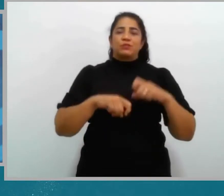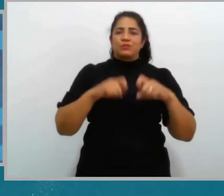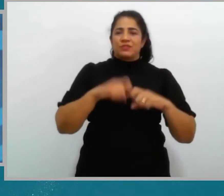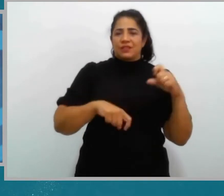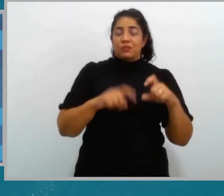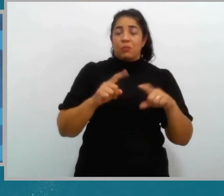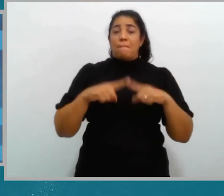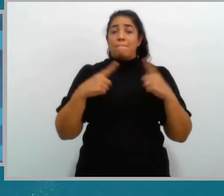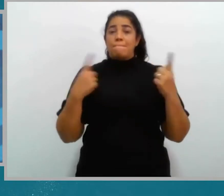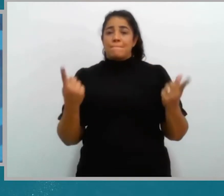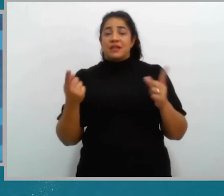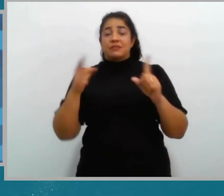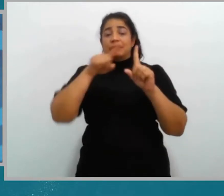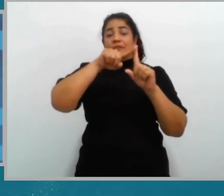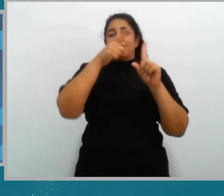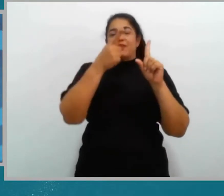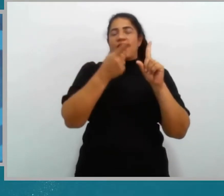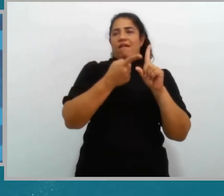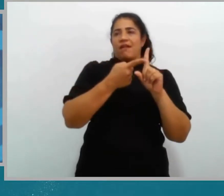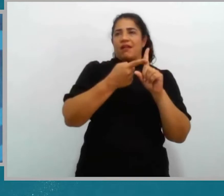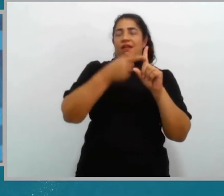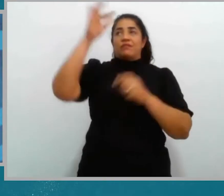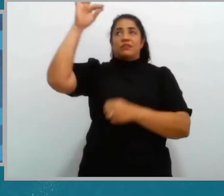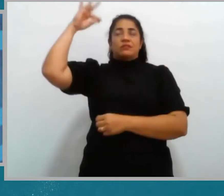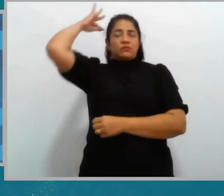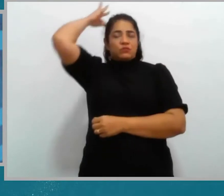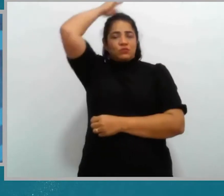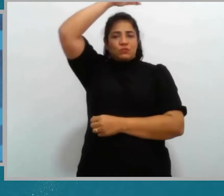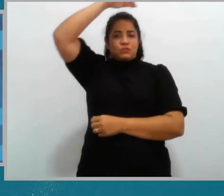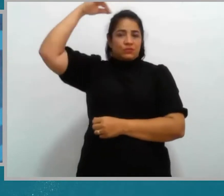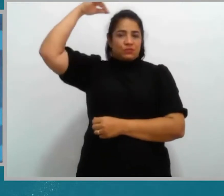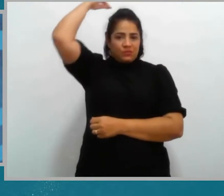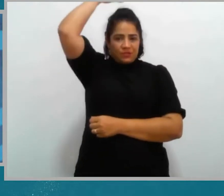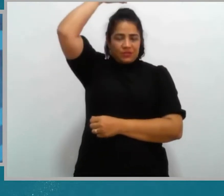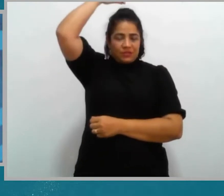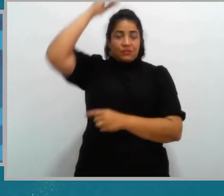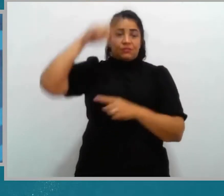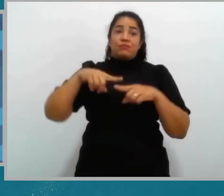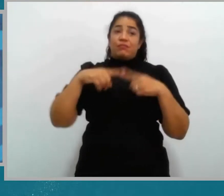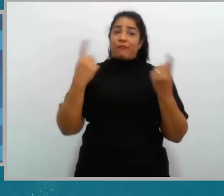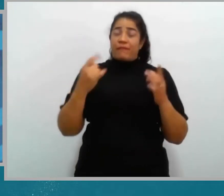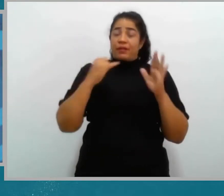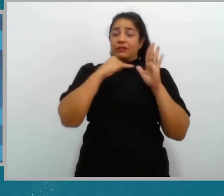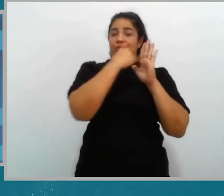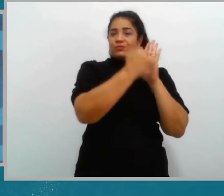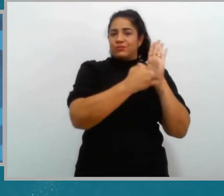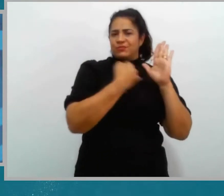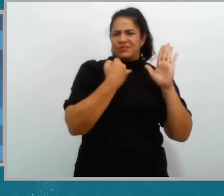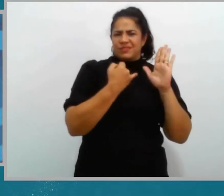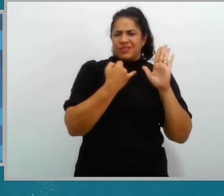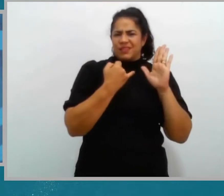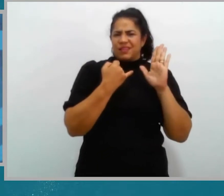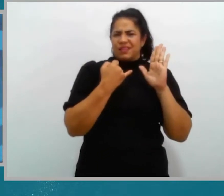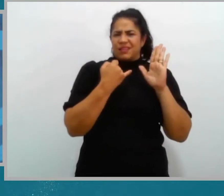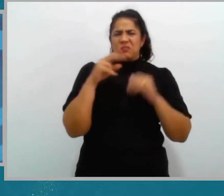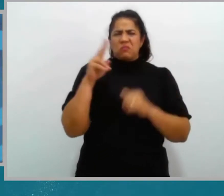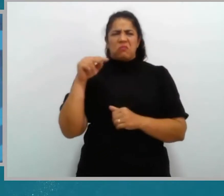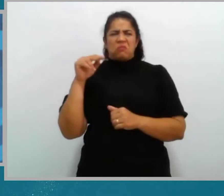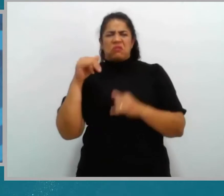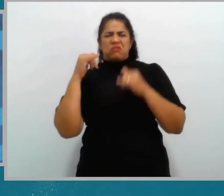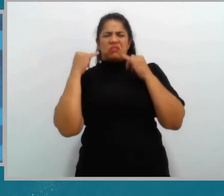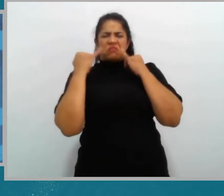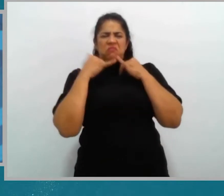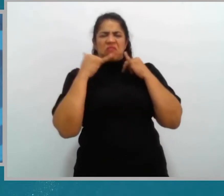Mas José, seu esposo, sendo justo, não a querendo infamar, resolveu deixá-la secretamente.